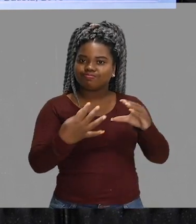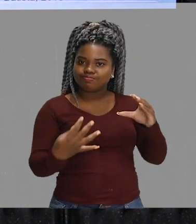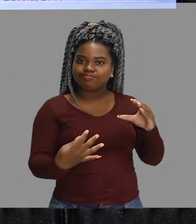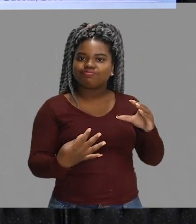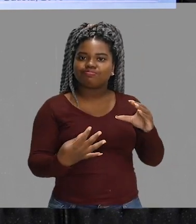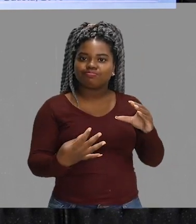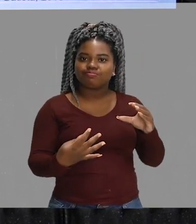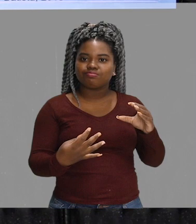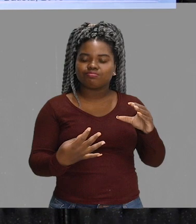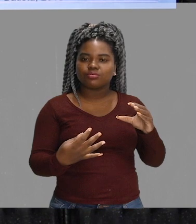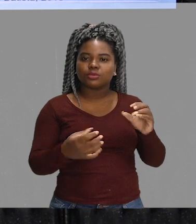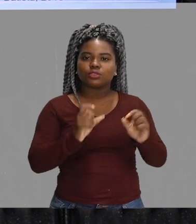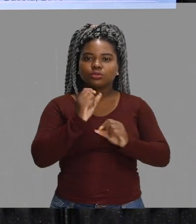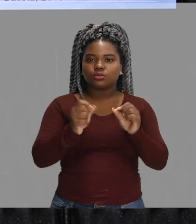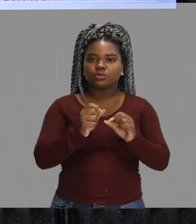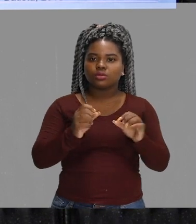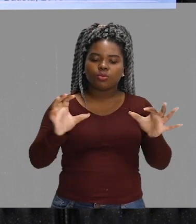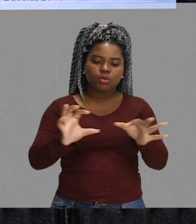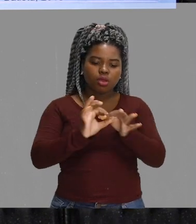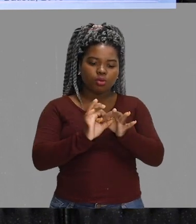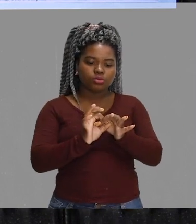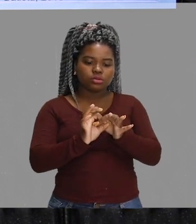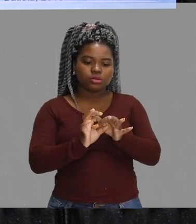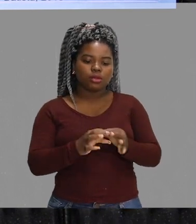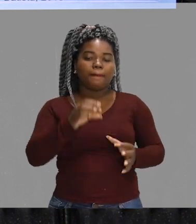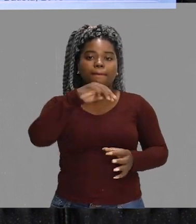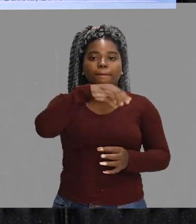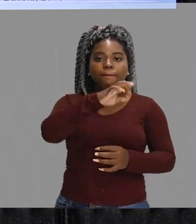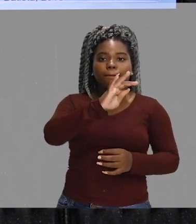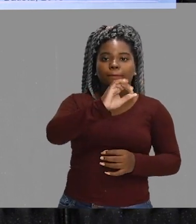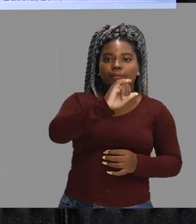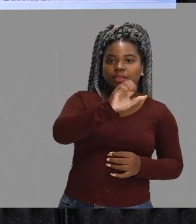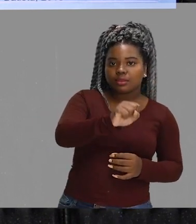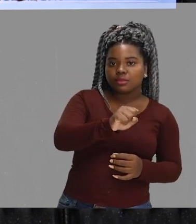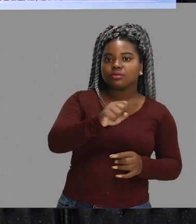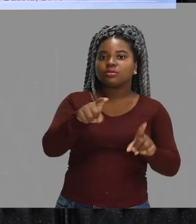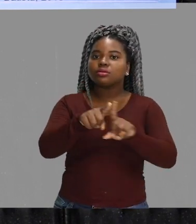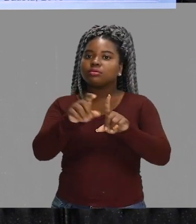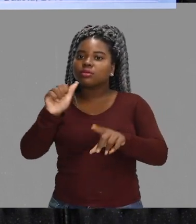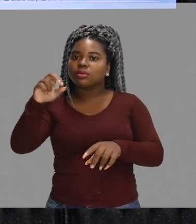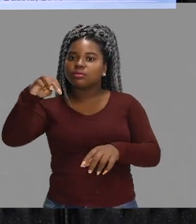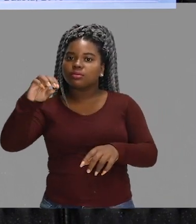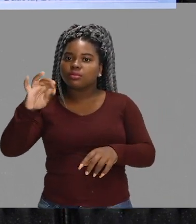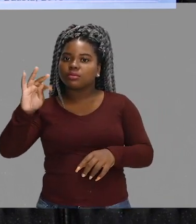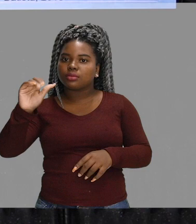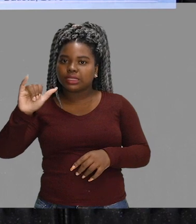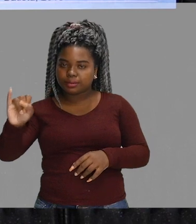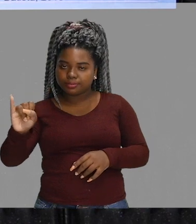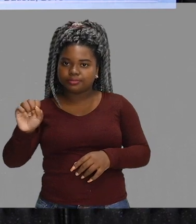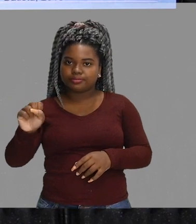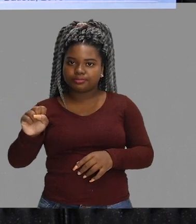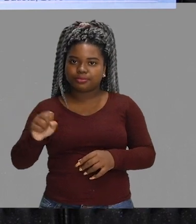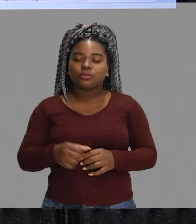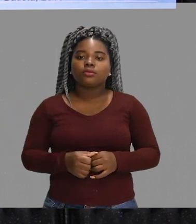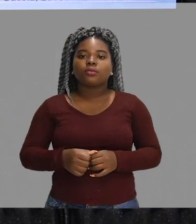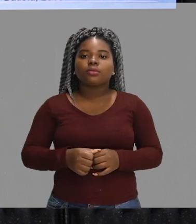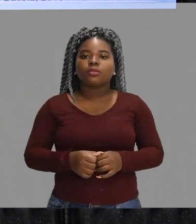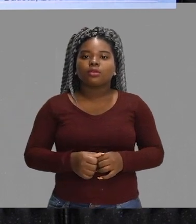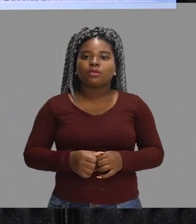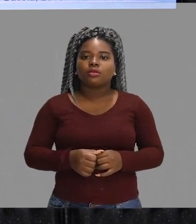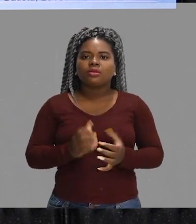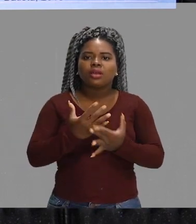família 1B. Terminou em D10, ele vai pertencer à família 2B. Então,